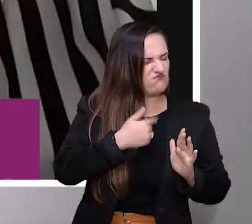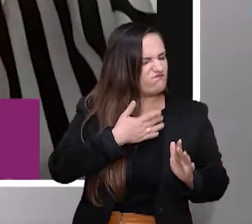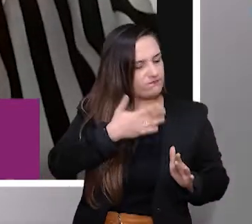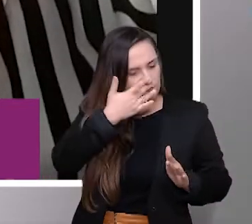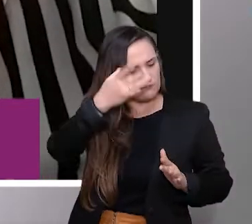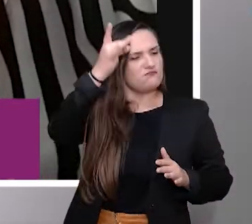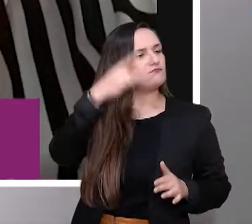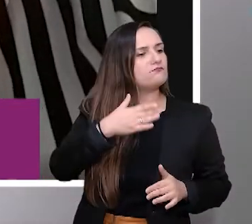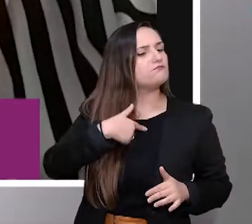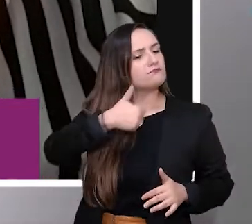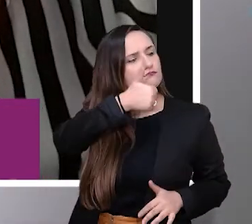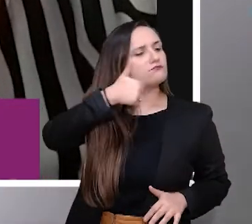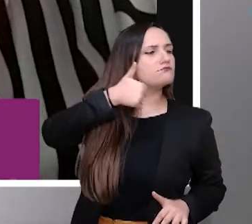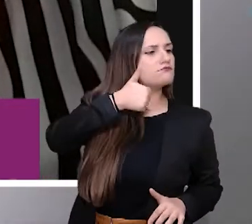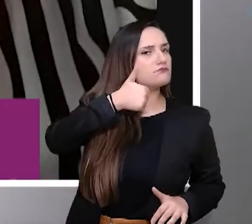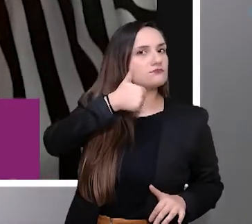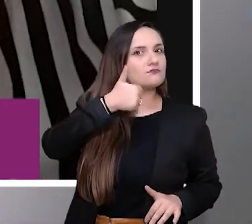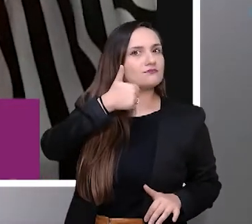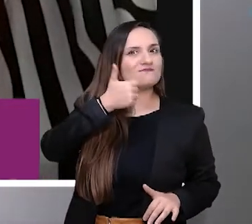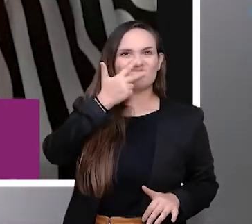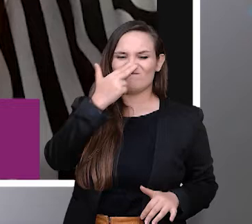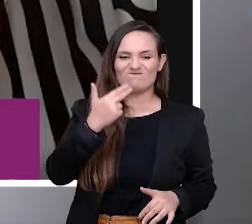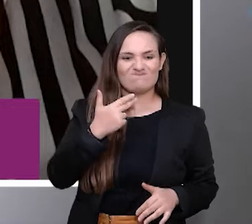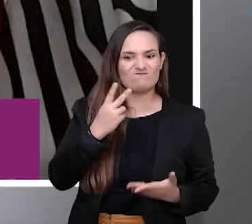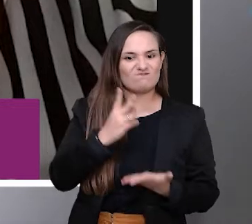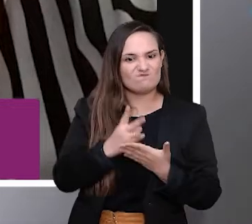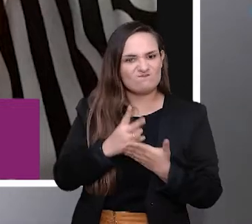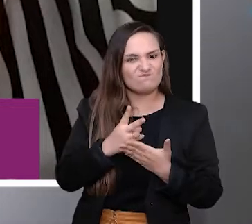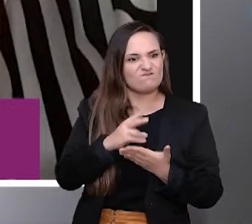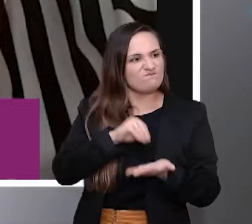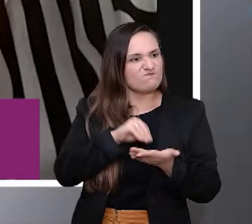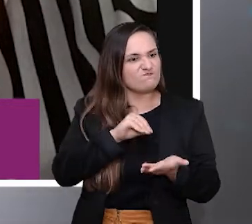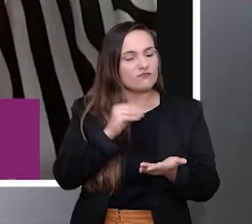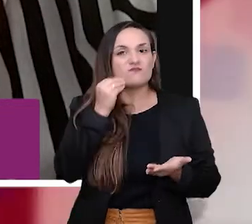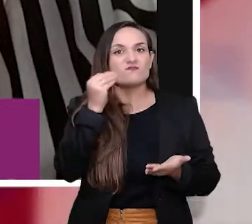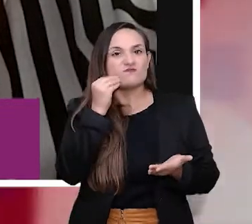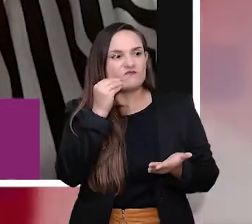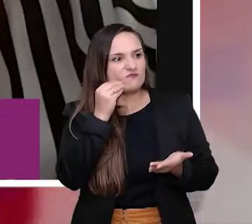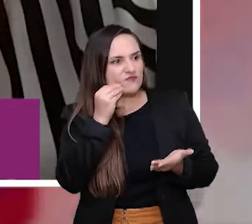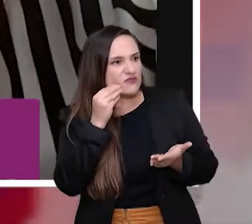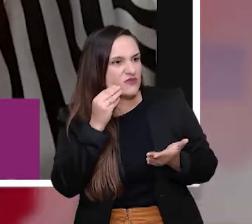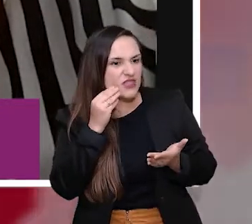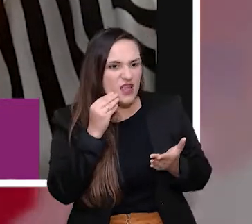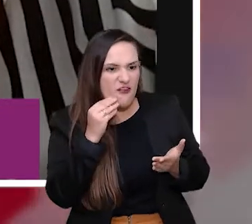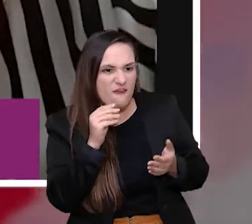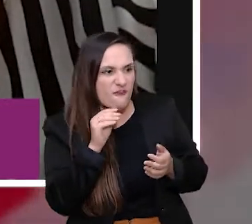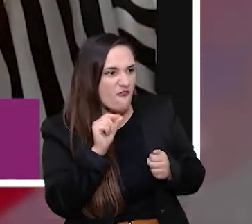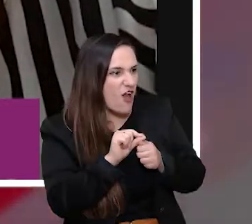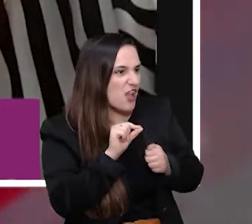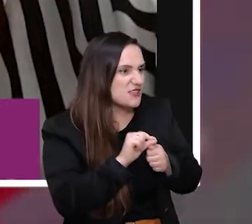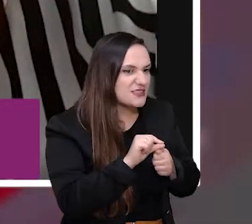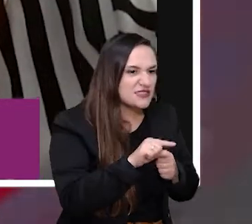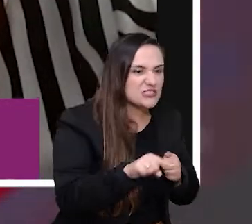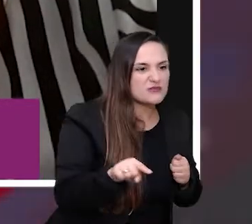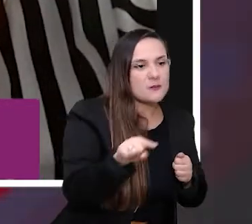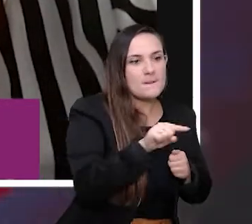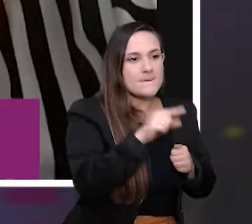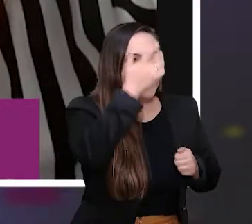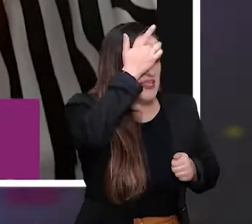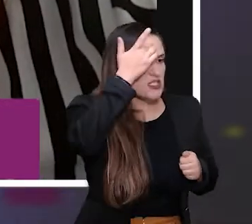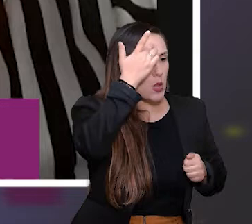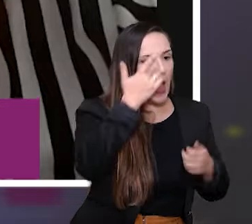superioridade vai fazendo com que a pessoa sinta necessidade de confirmação. Justamente a grandiosidade